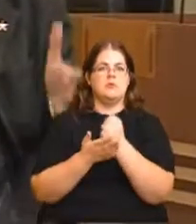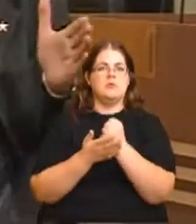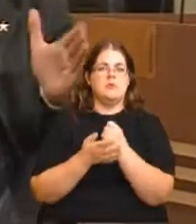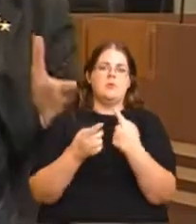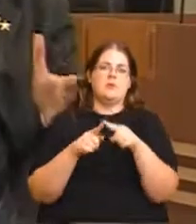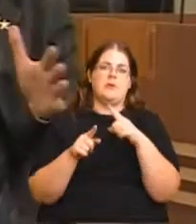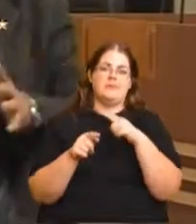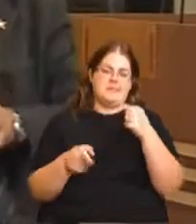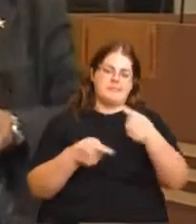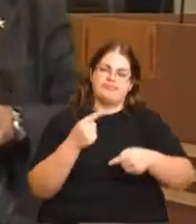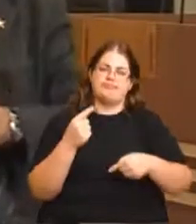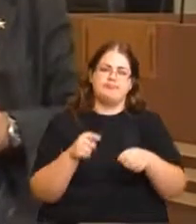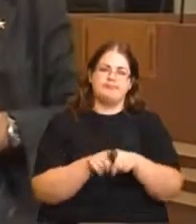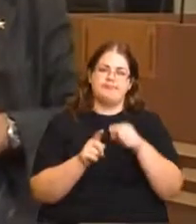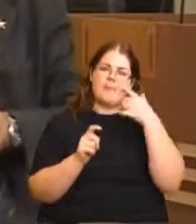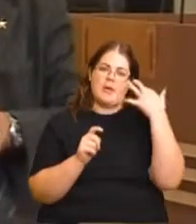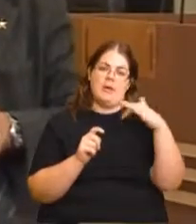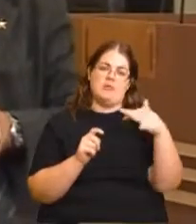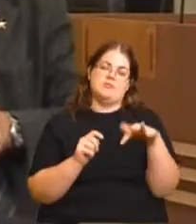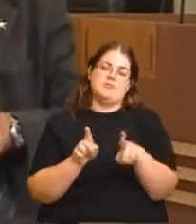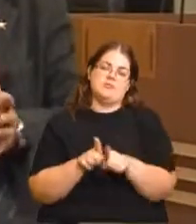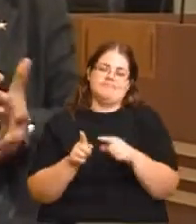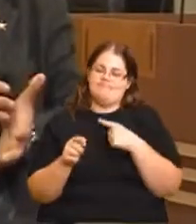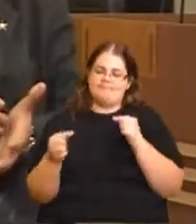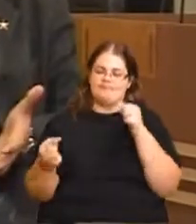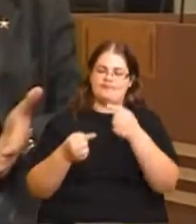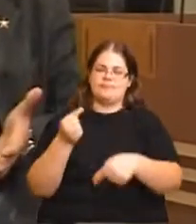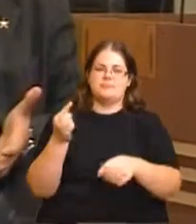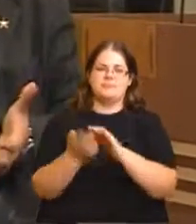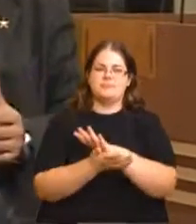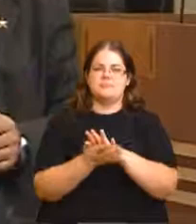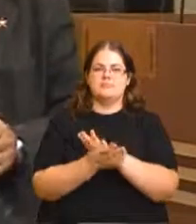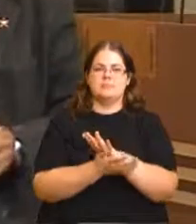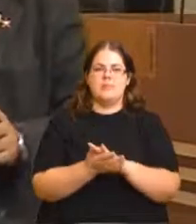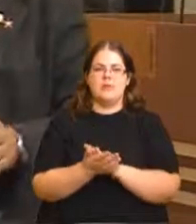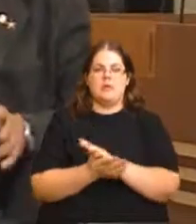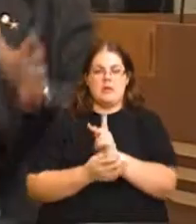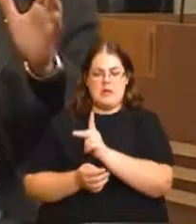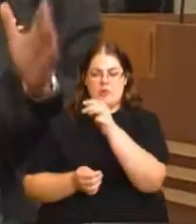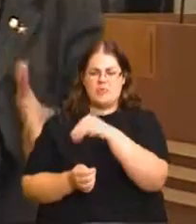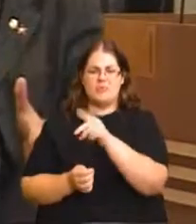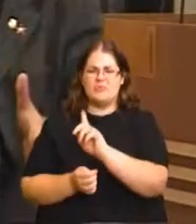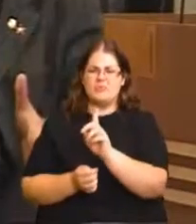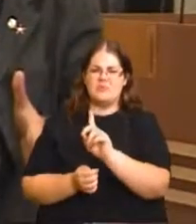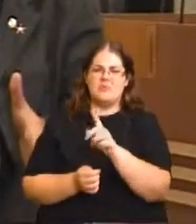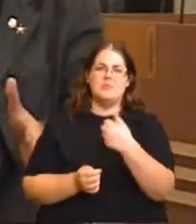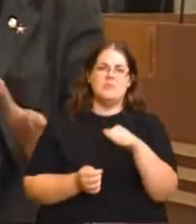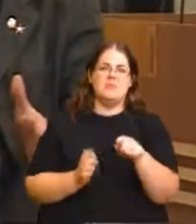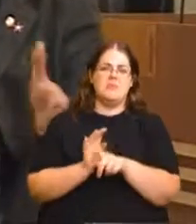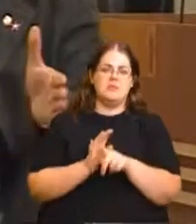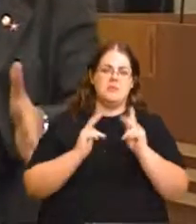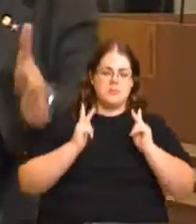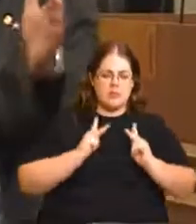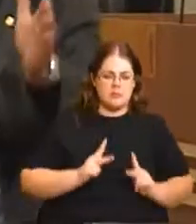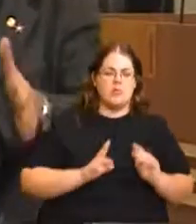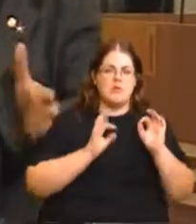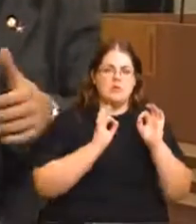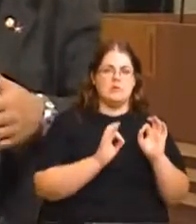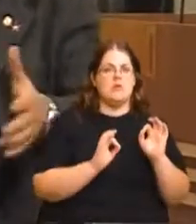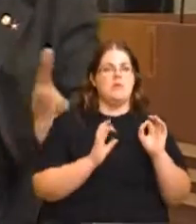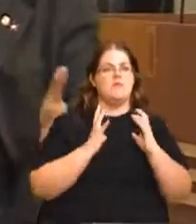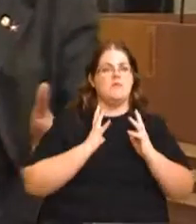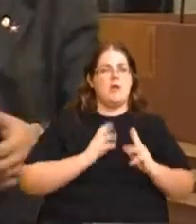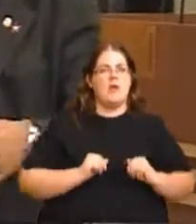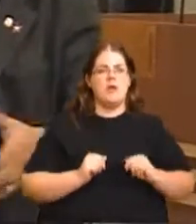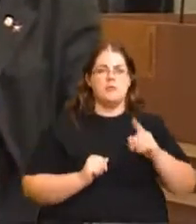contratado, mas é a mesma coisa, sai mais caro. Contrataram por quilômetros, em vez de contratar as pessoas. Se tu contrata, olha, meu amigo, nós temos que